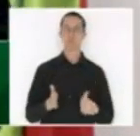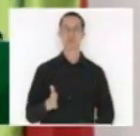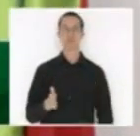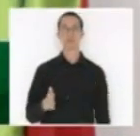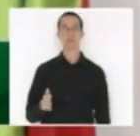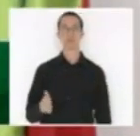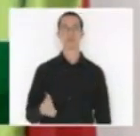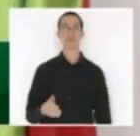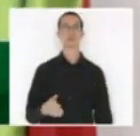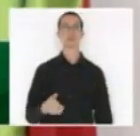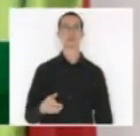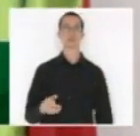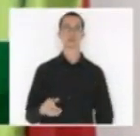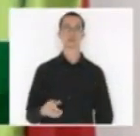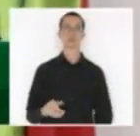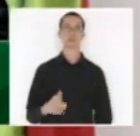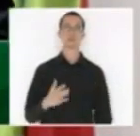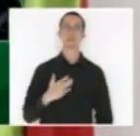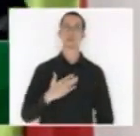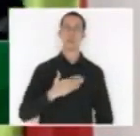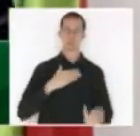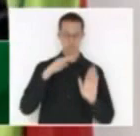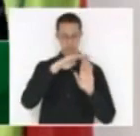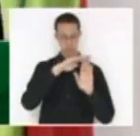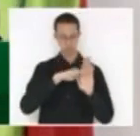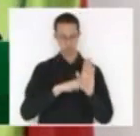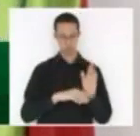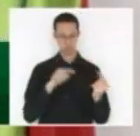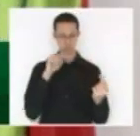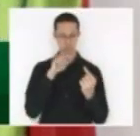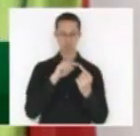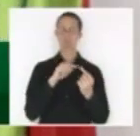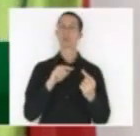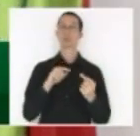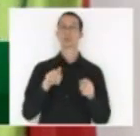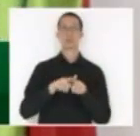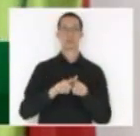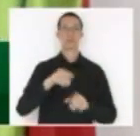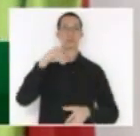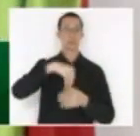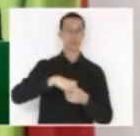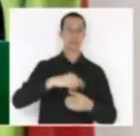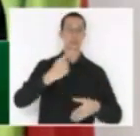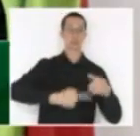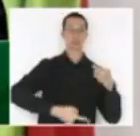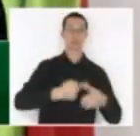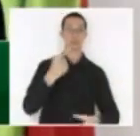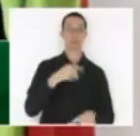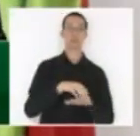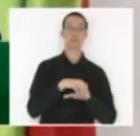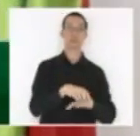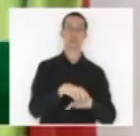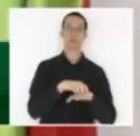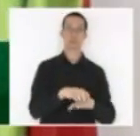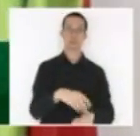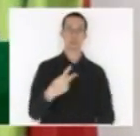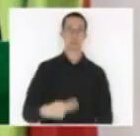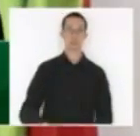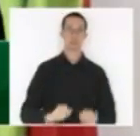também norteado a nossa atuação na Comissão de Transportes e Desenvolvimento Urbano da Assembleia